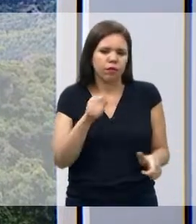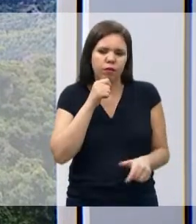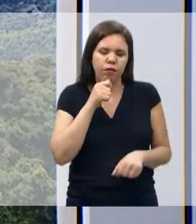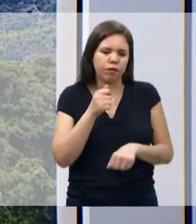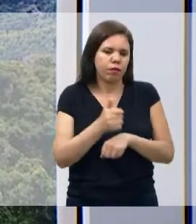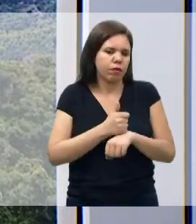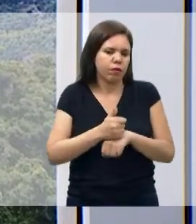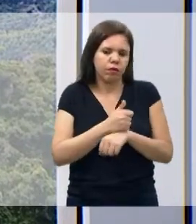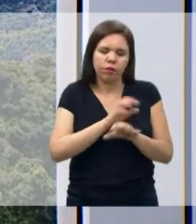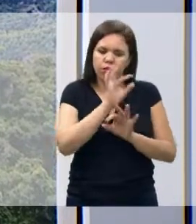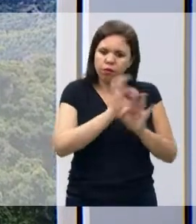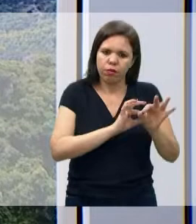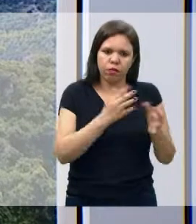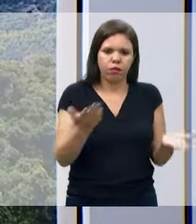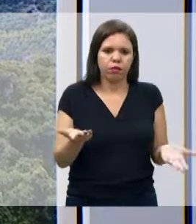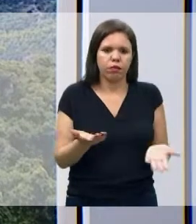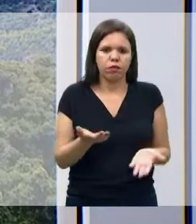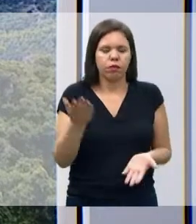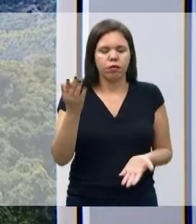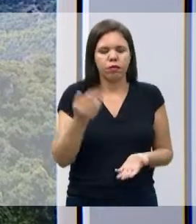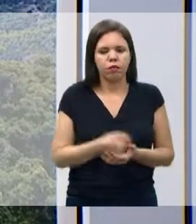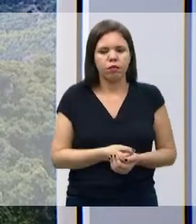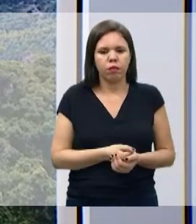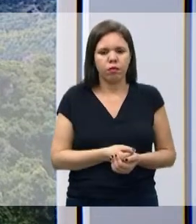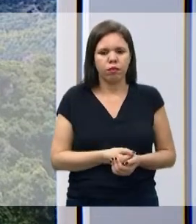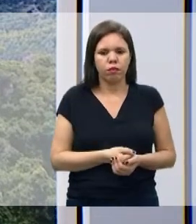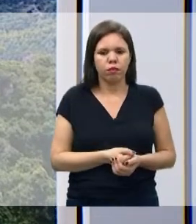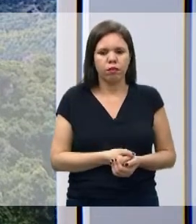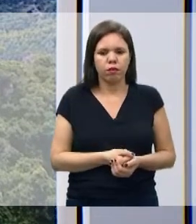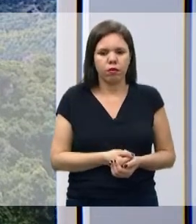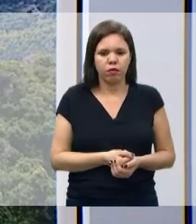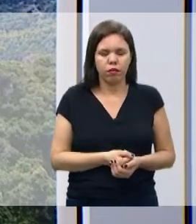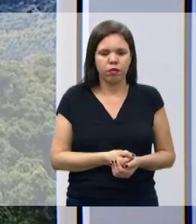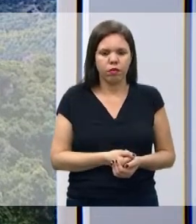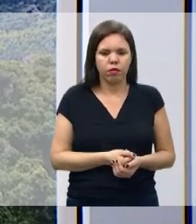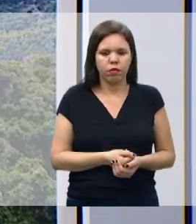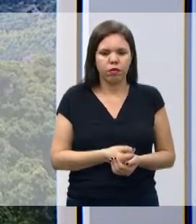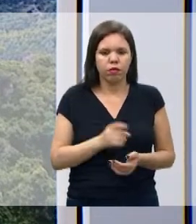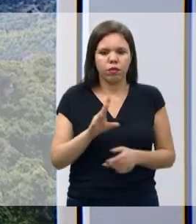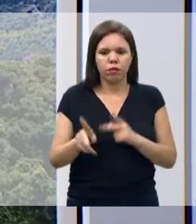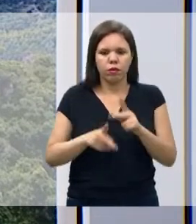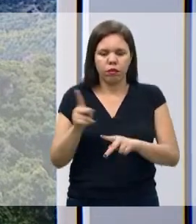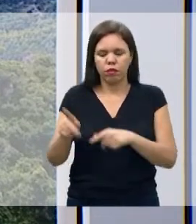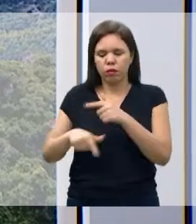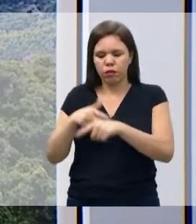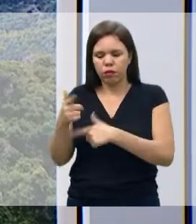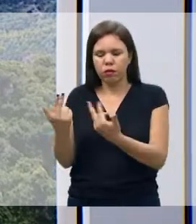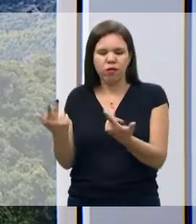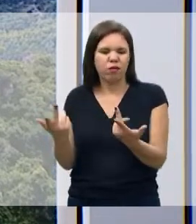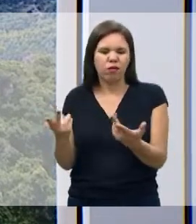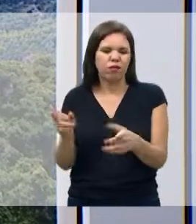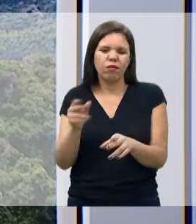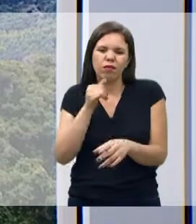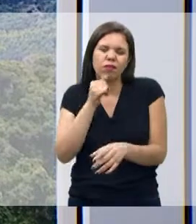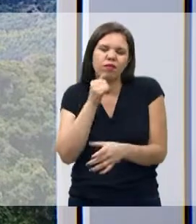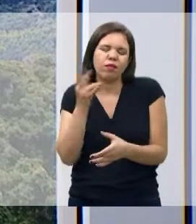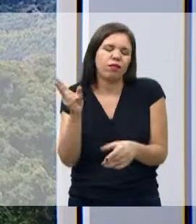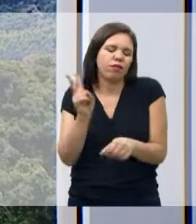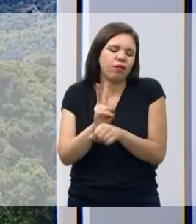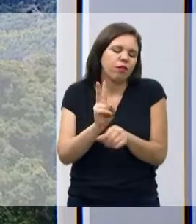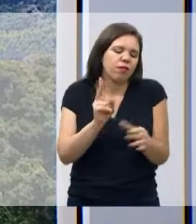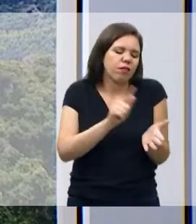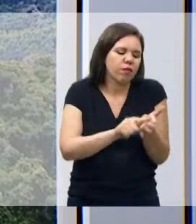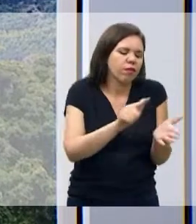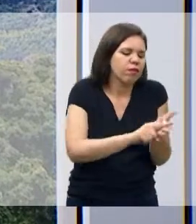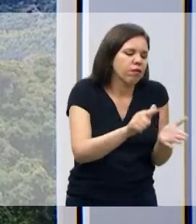profissão regulamentada, eles são reconhecidos como trabalhadores domésticos e as funções se